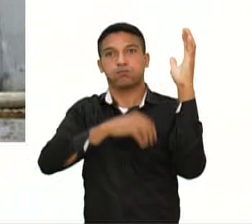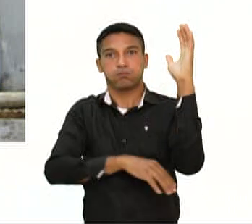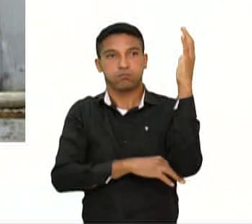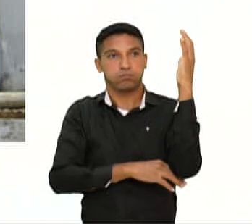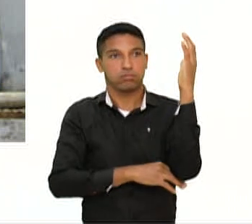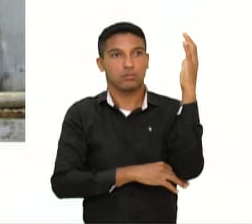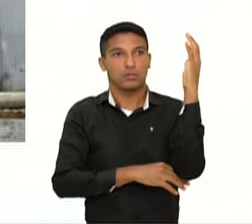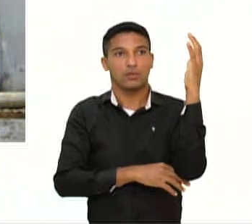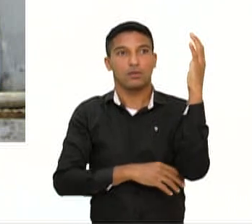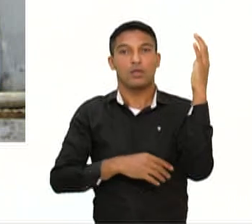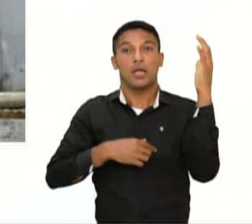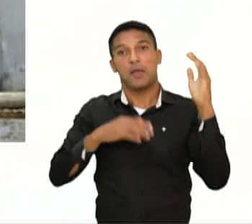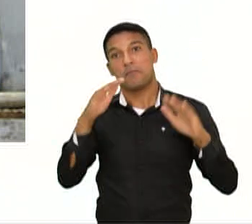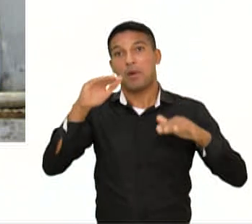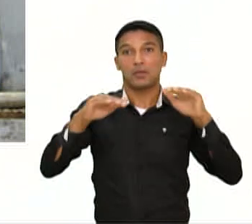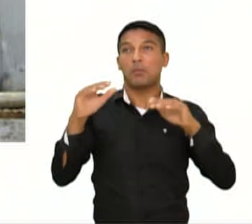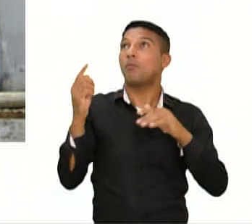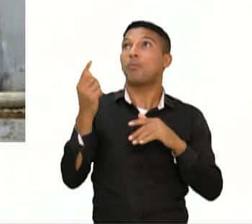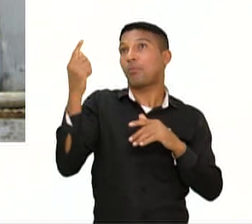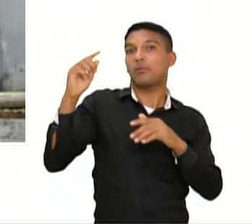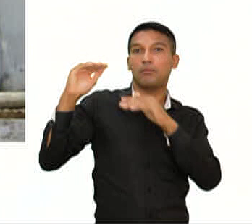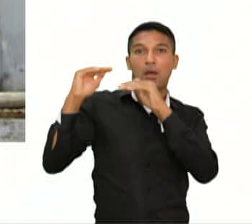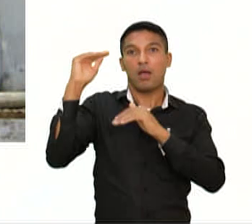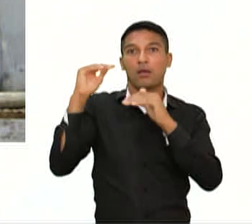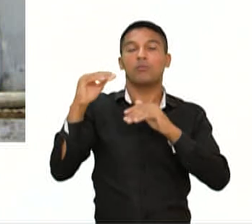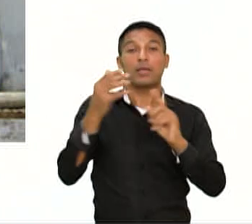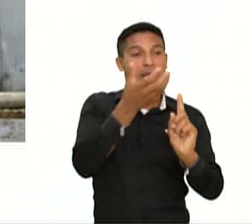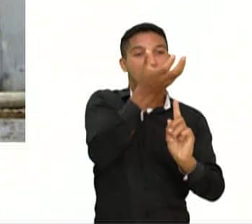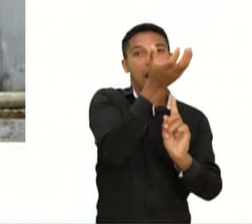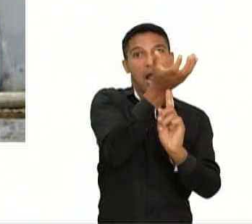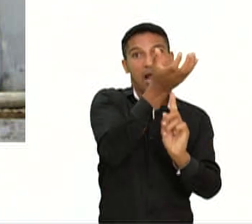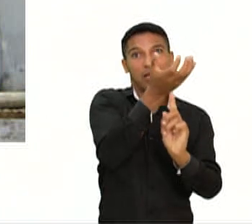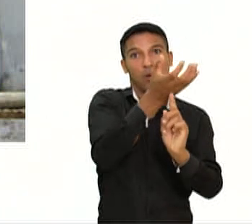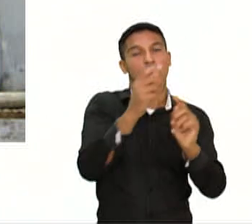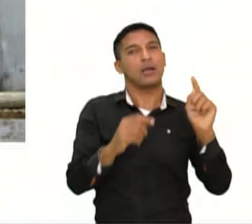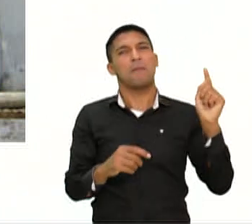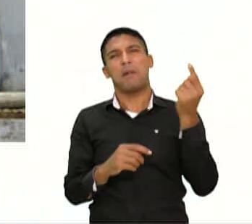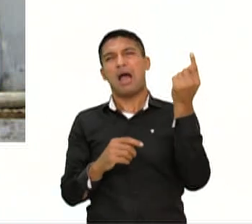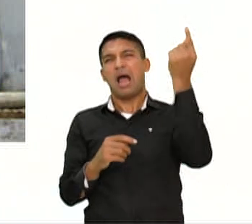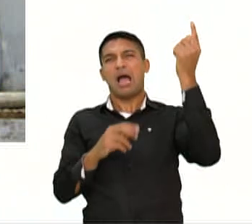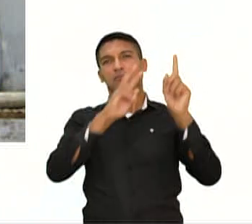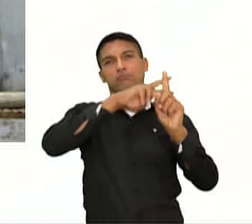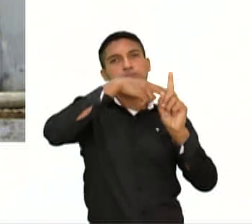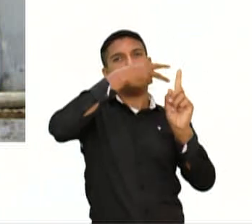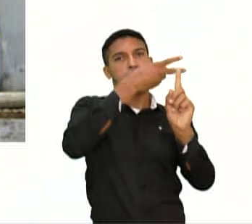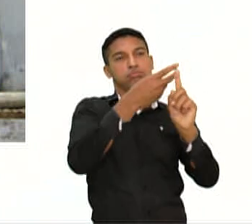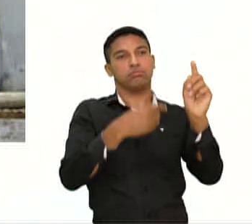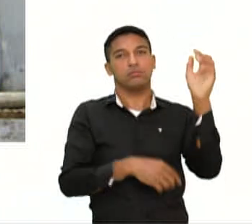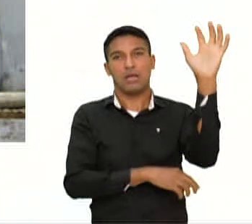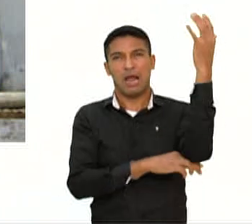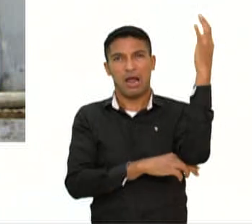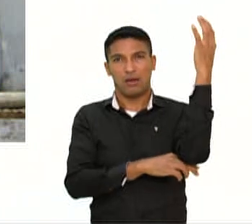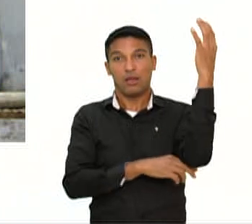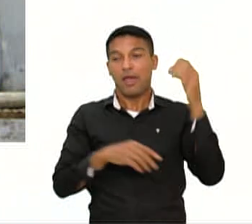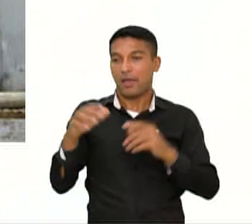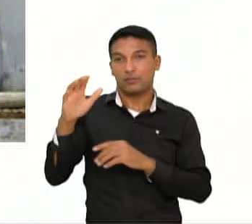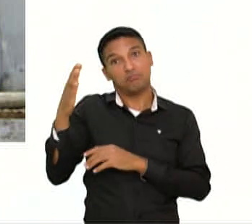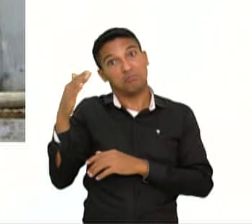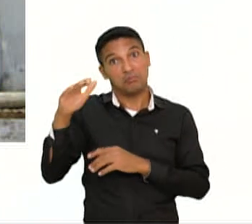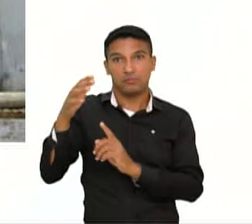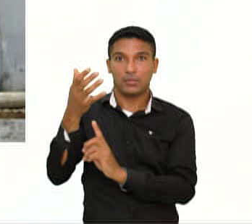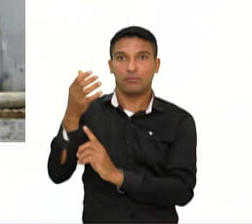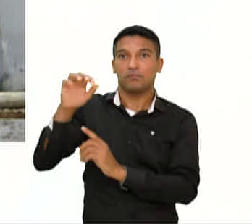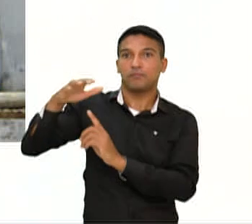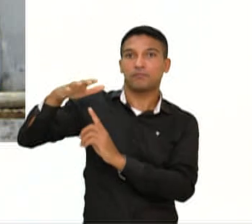que é uma árvore de porte médio, comparando com a araucária, que é o dobro do tamanho. Ela é utilizada para